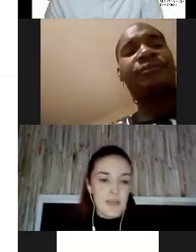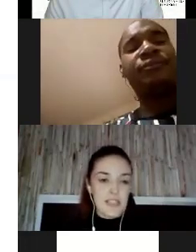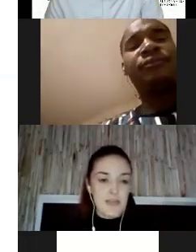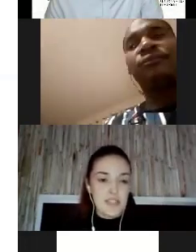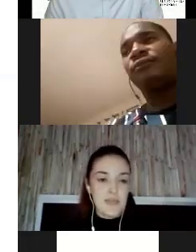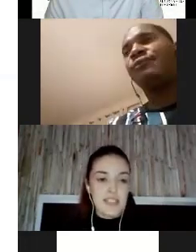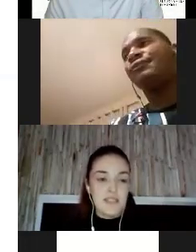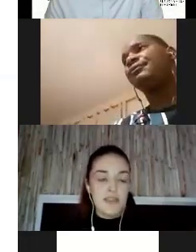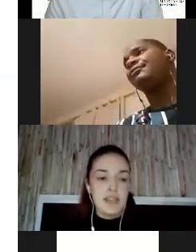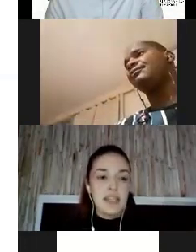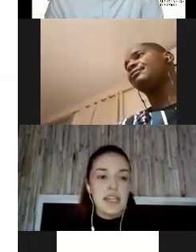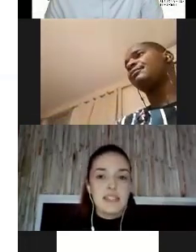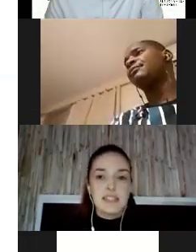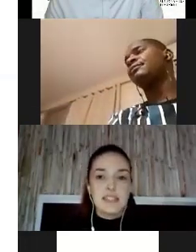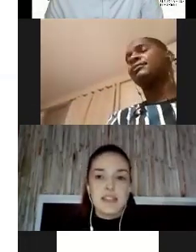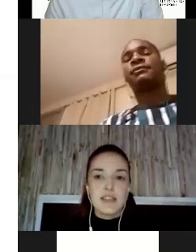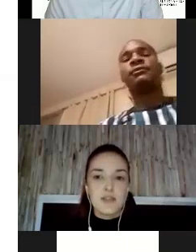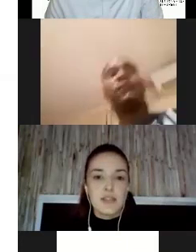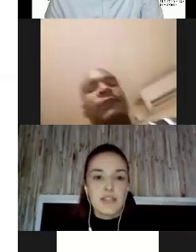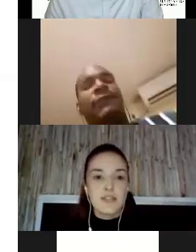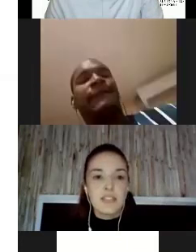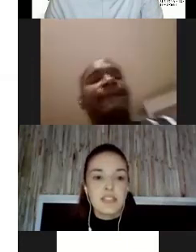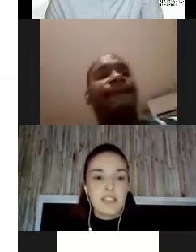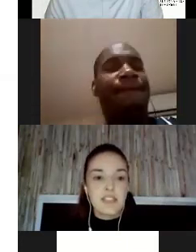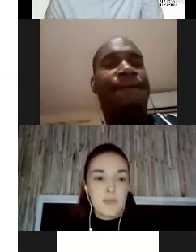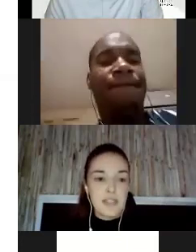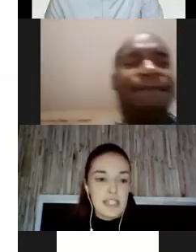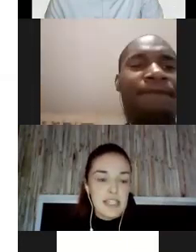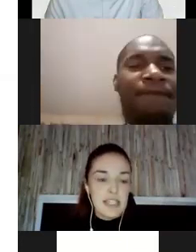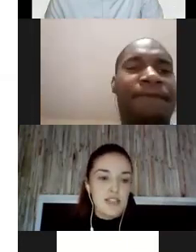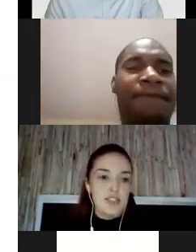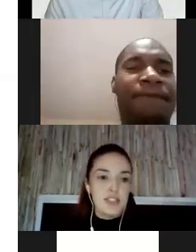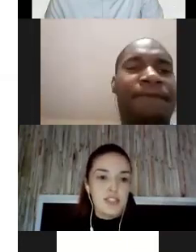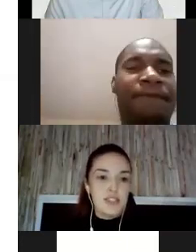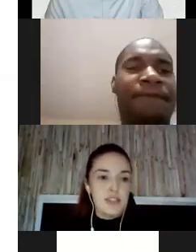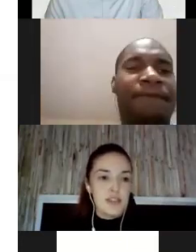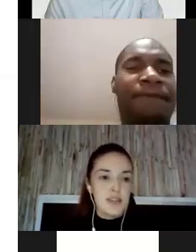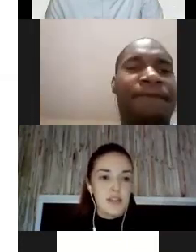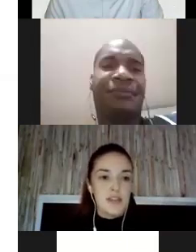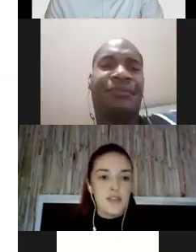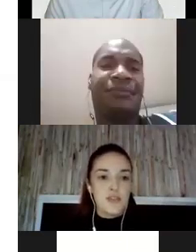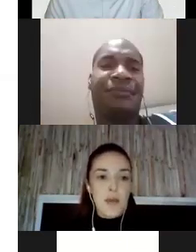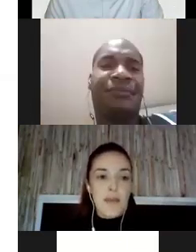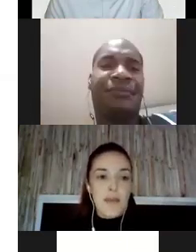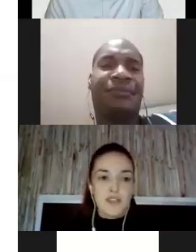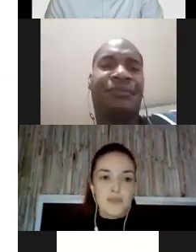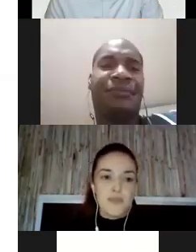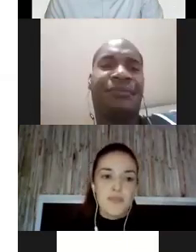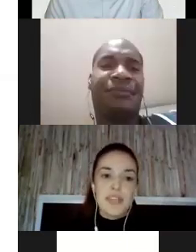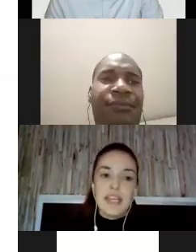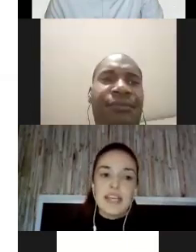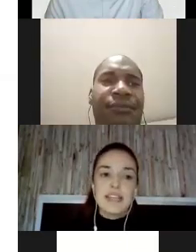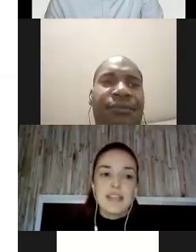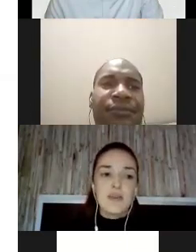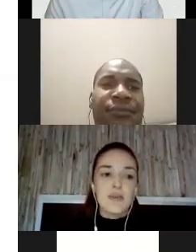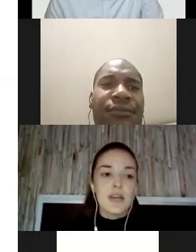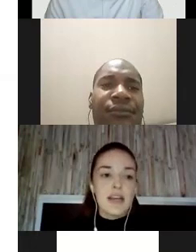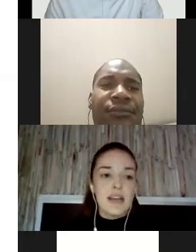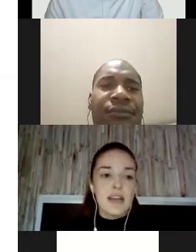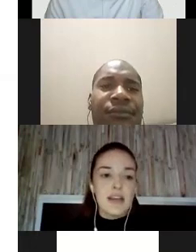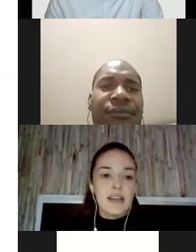Então, para ser mais específica, a gente tem aqui o trato de sistema de mar baixo.